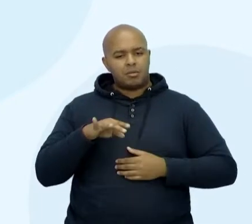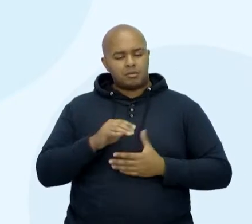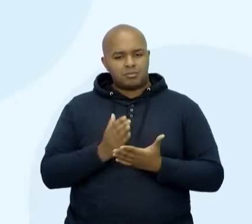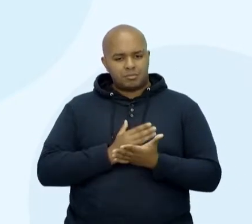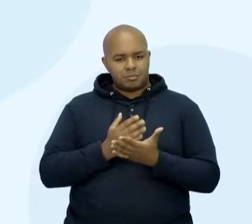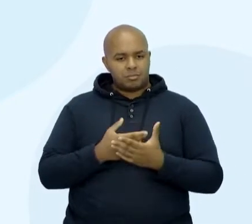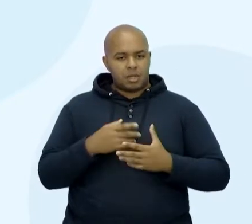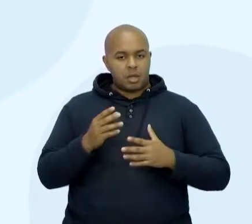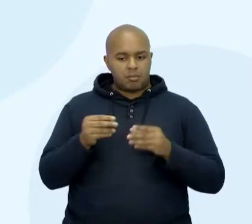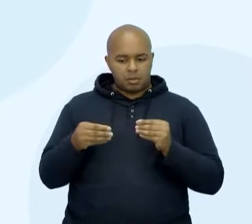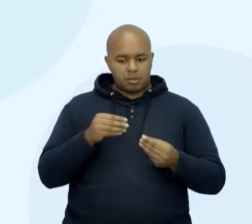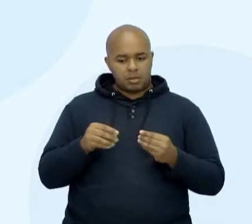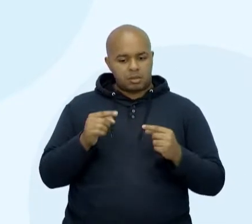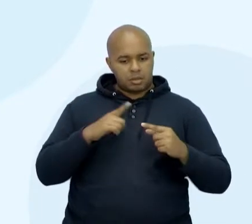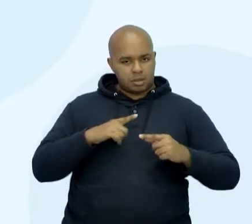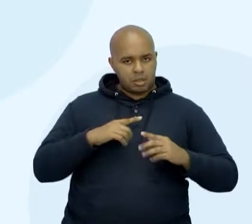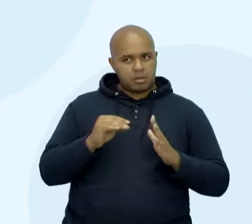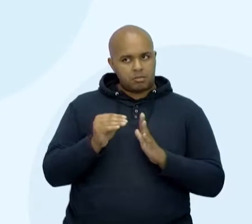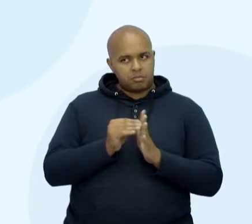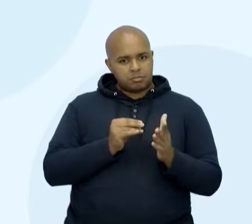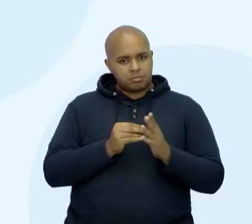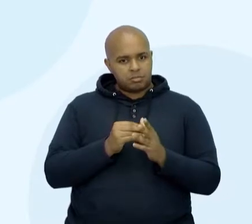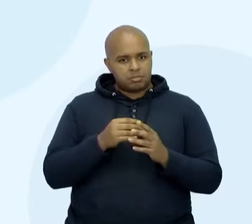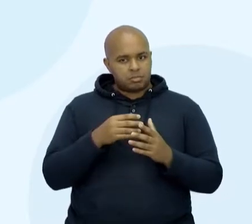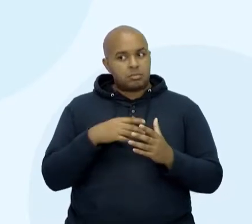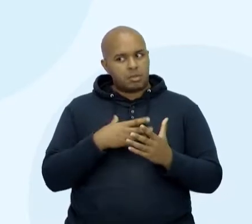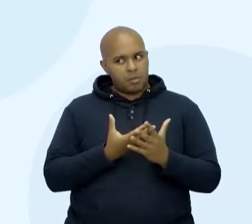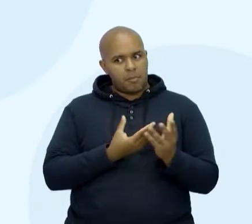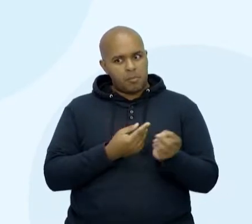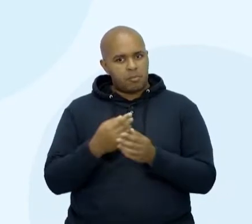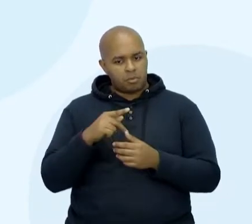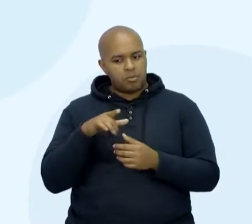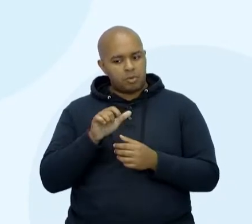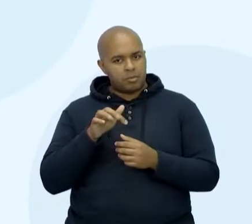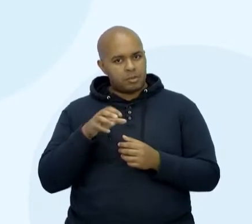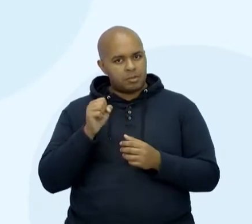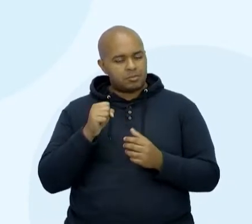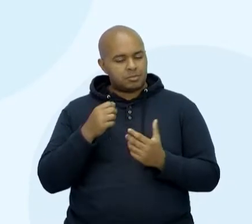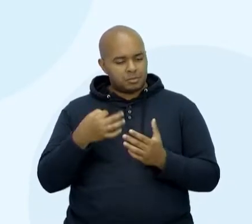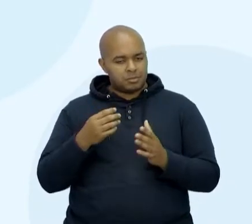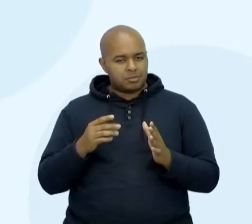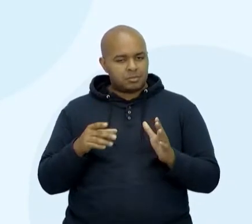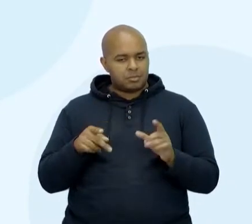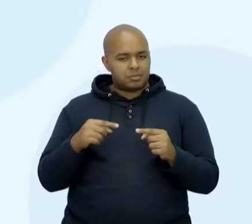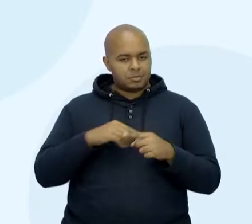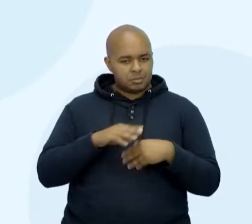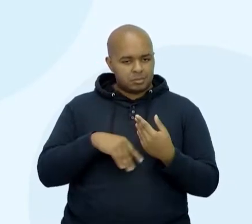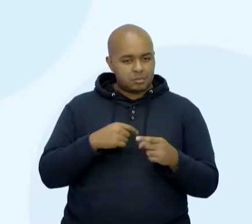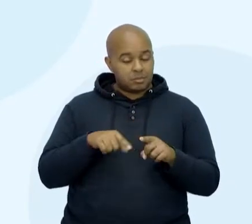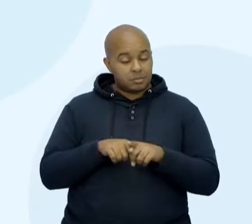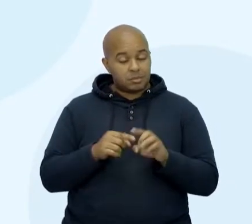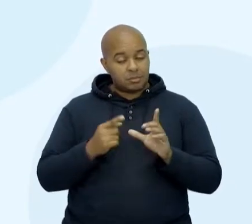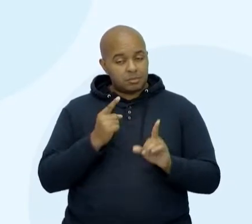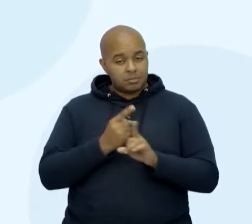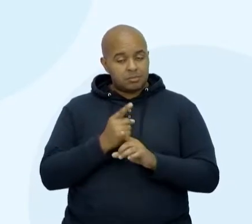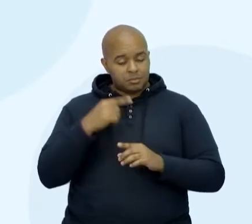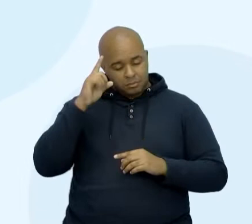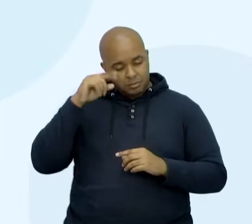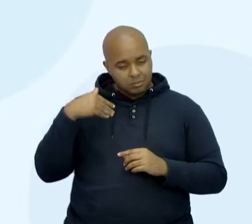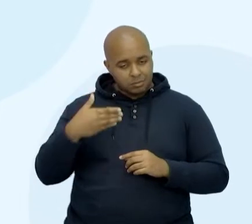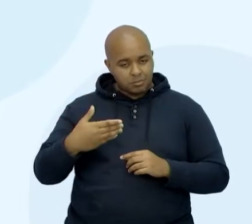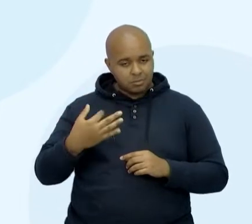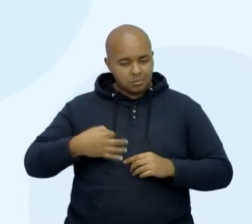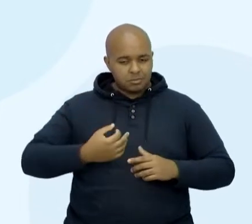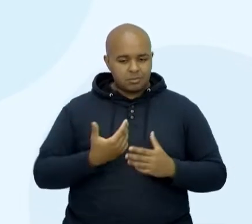plásticos constituem aí uma boa parte dos materiais poliméricos e estão presentes no nosso